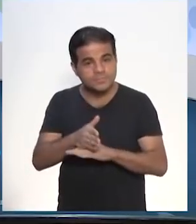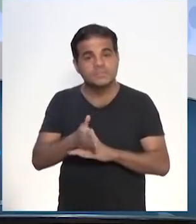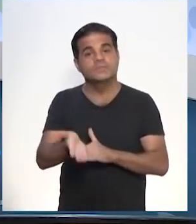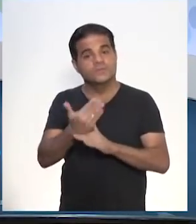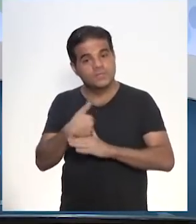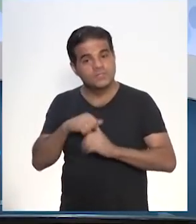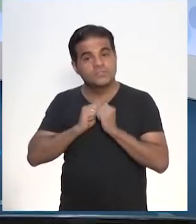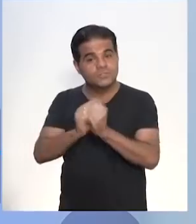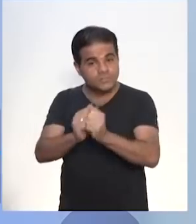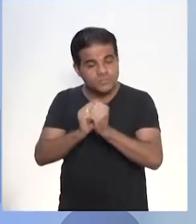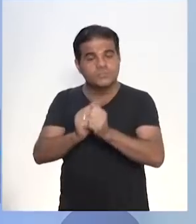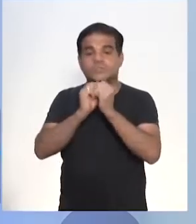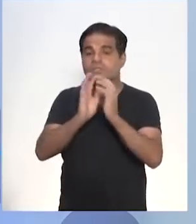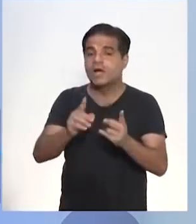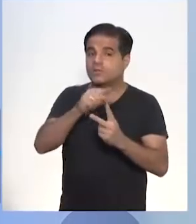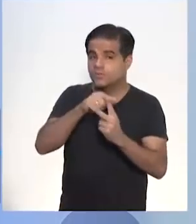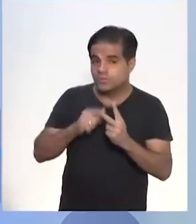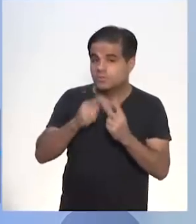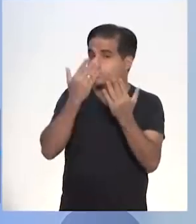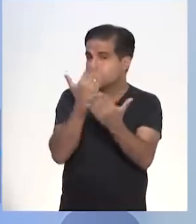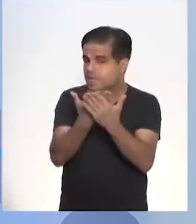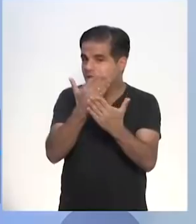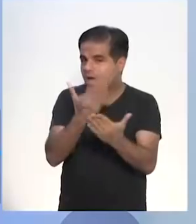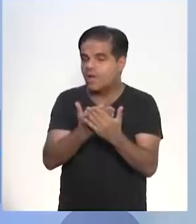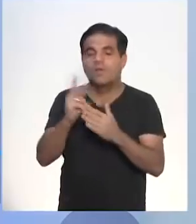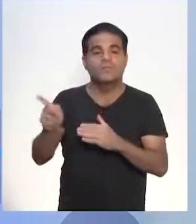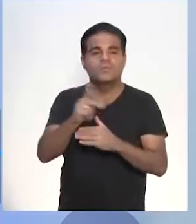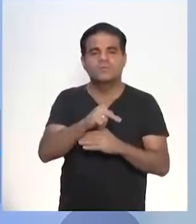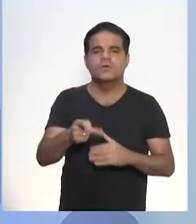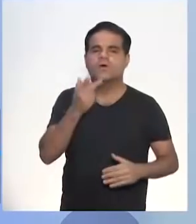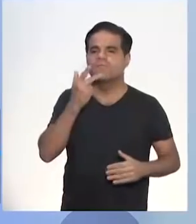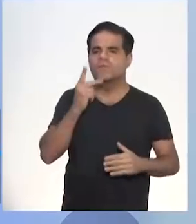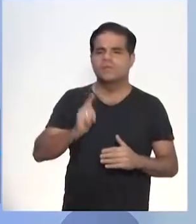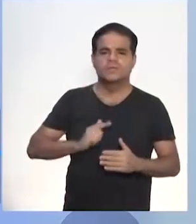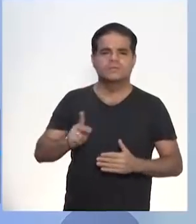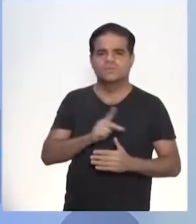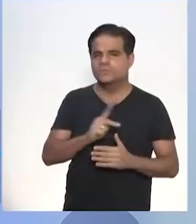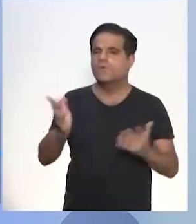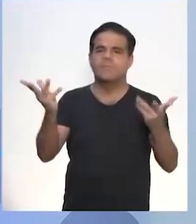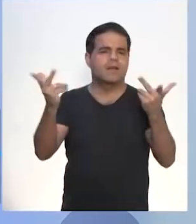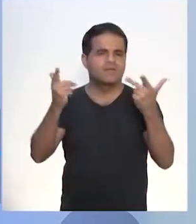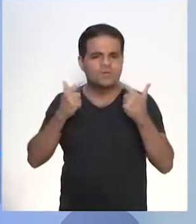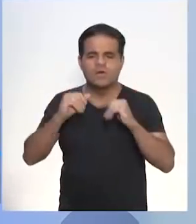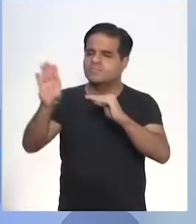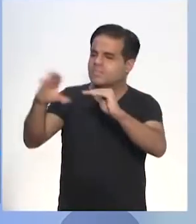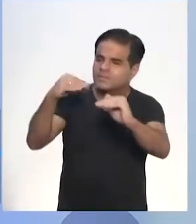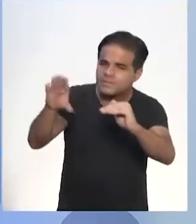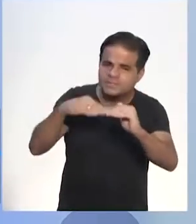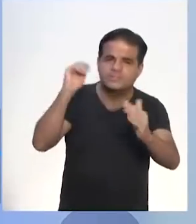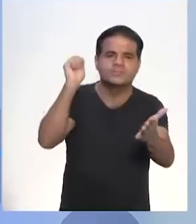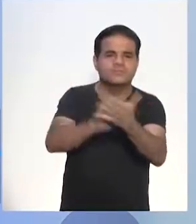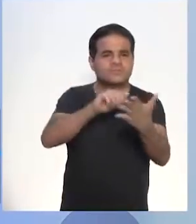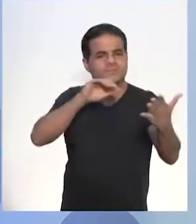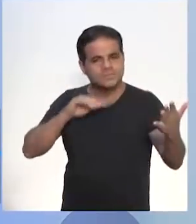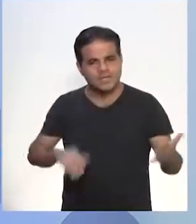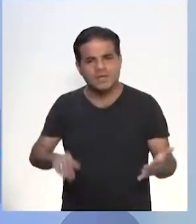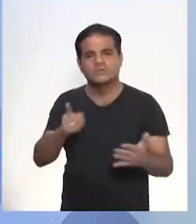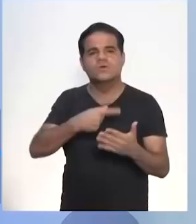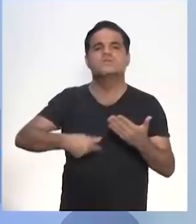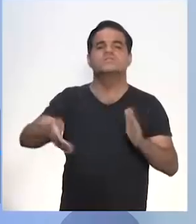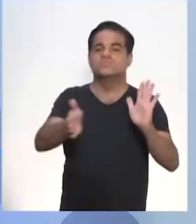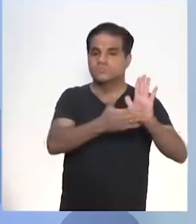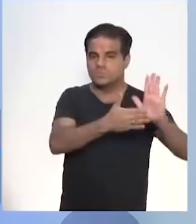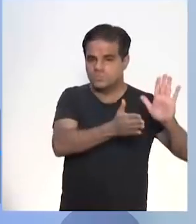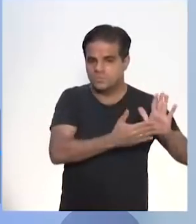gente aí, porque já foram 2 aulas e os professores, assim, tem professores maravilhosos mandando atividades para a gente. Então, assim, a gente